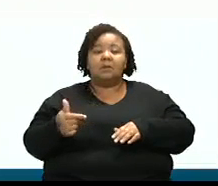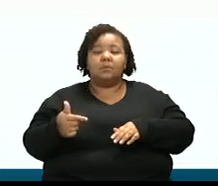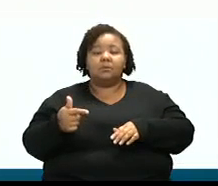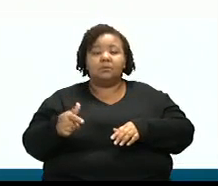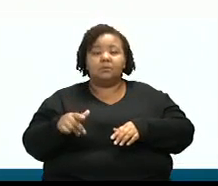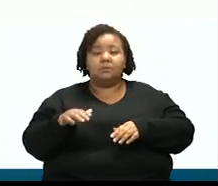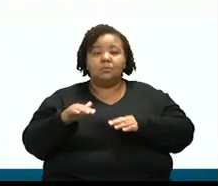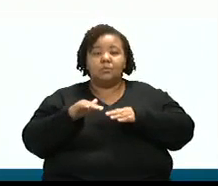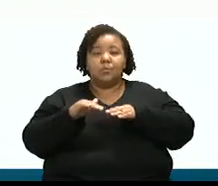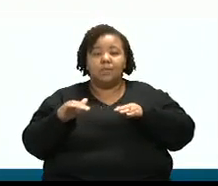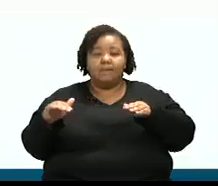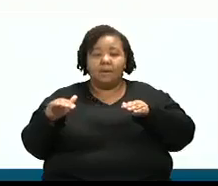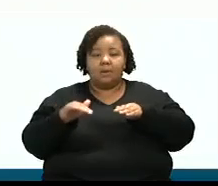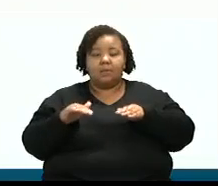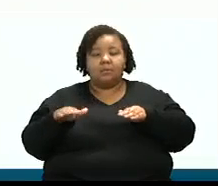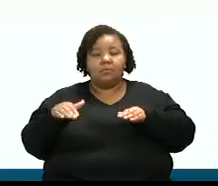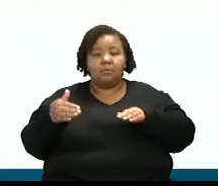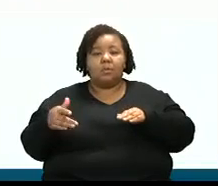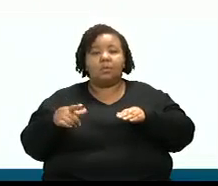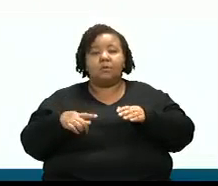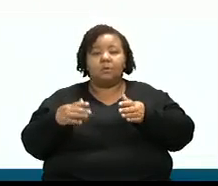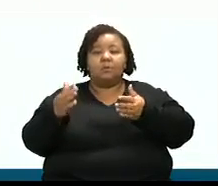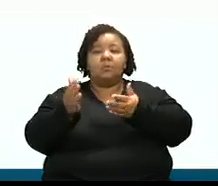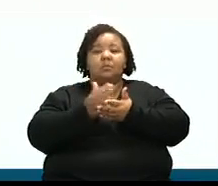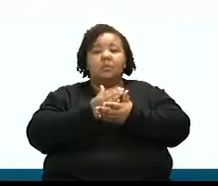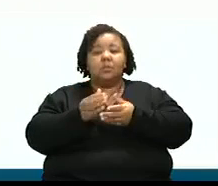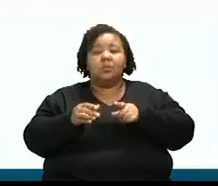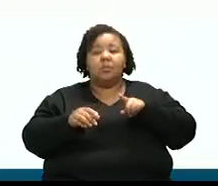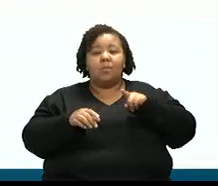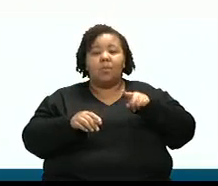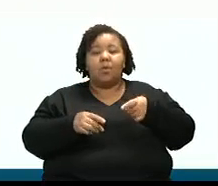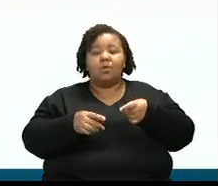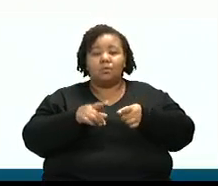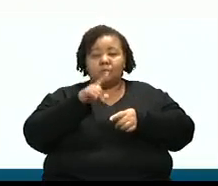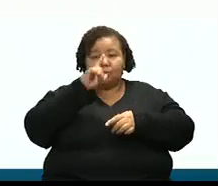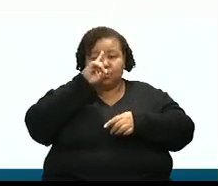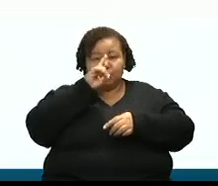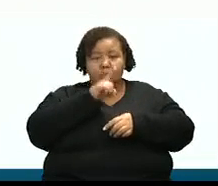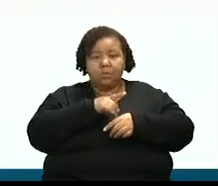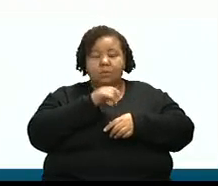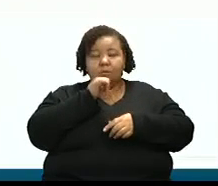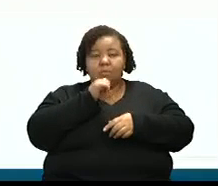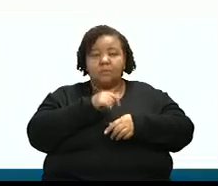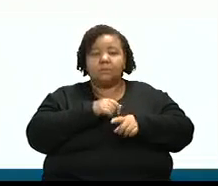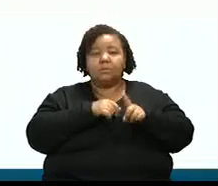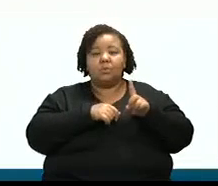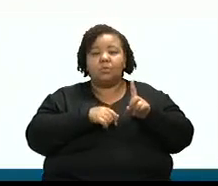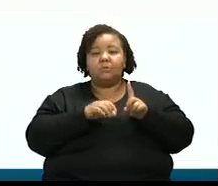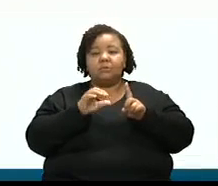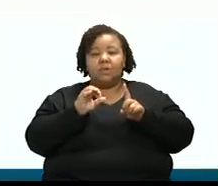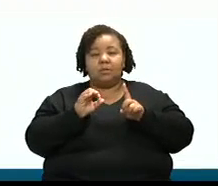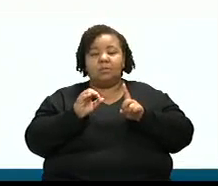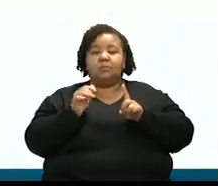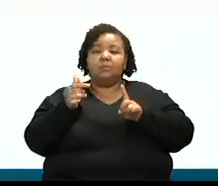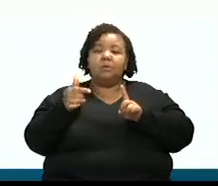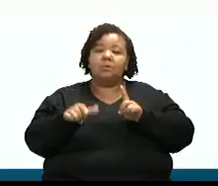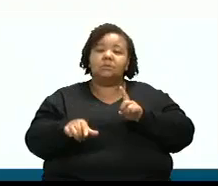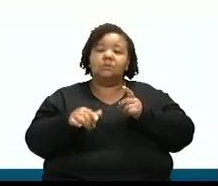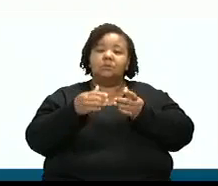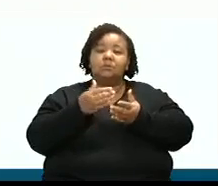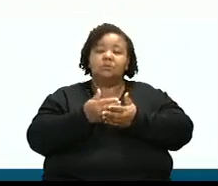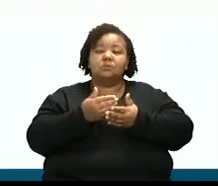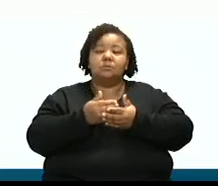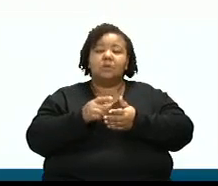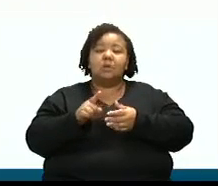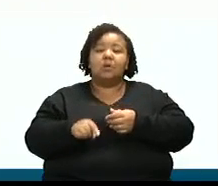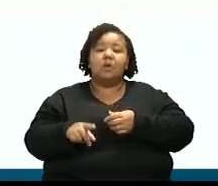plano. Então, quando eu tomo algum ponto no domínio, por exemplo, o ponto 1, 0, eu consigo estudar qual